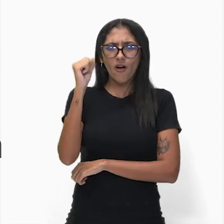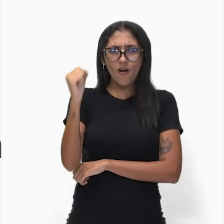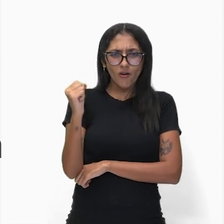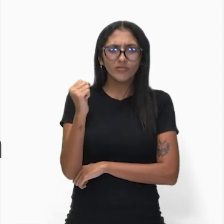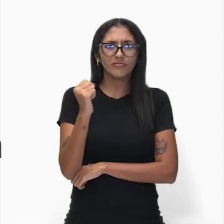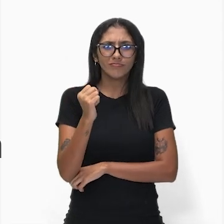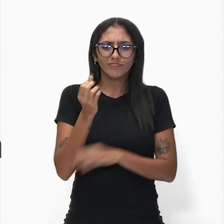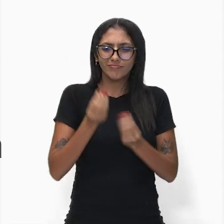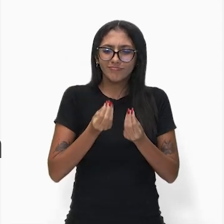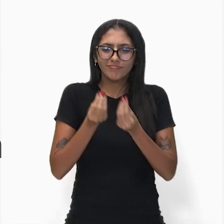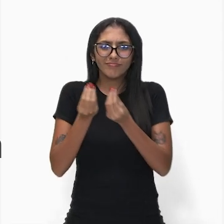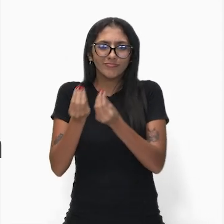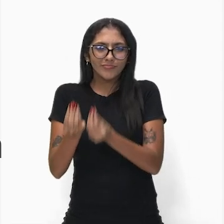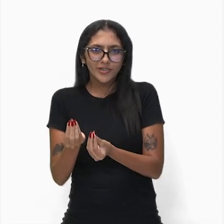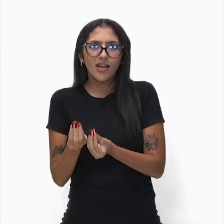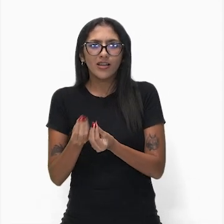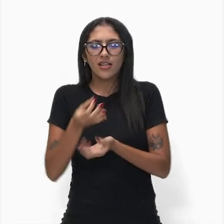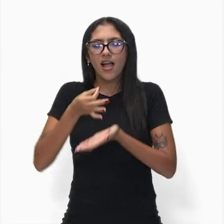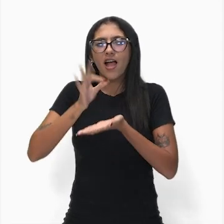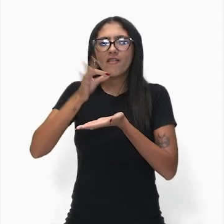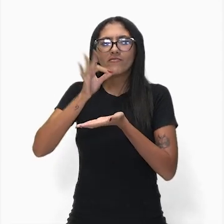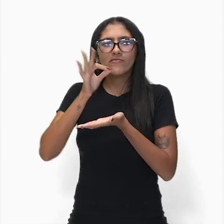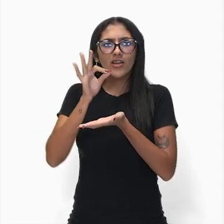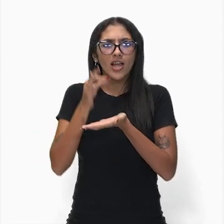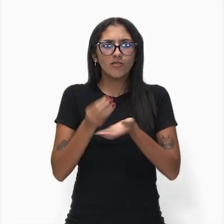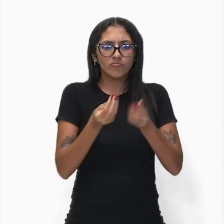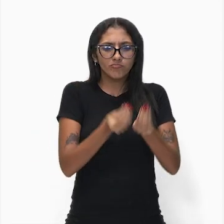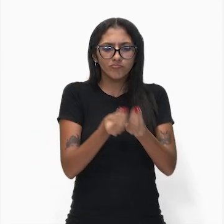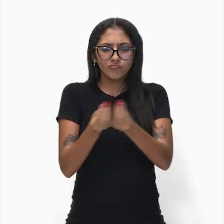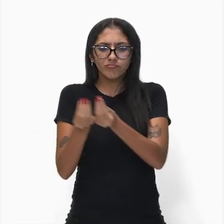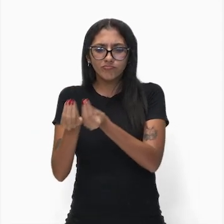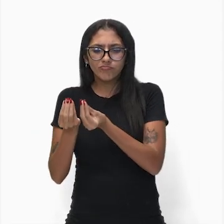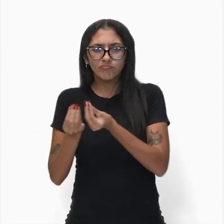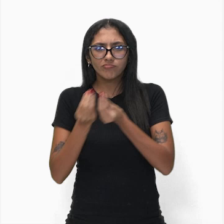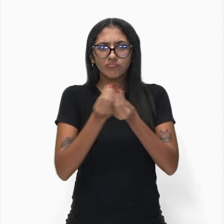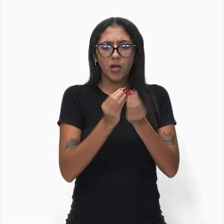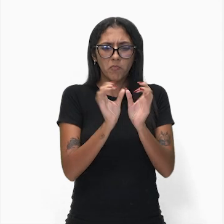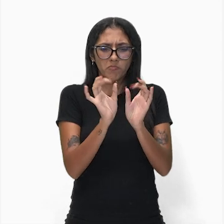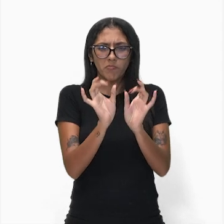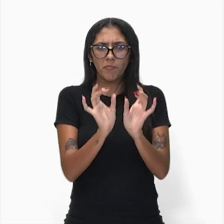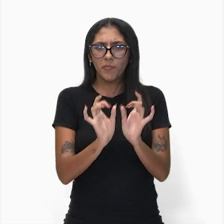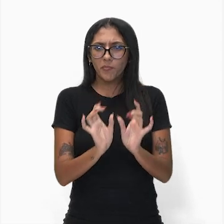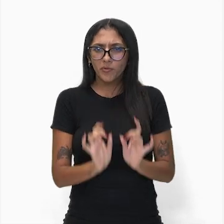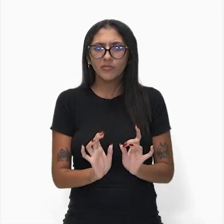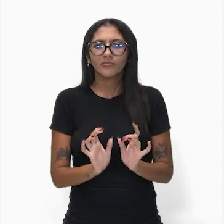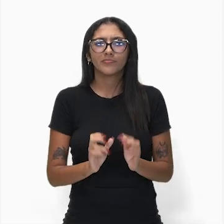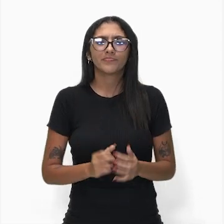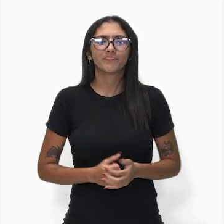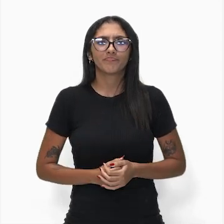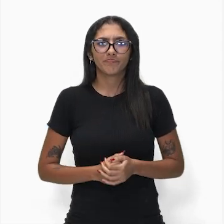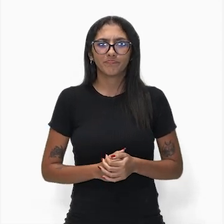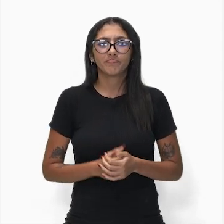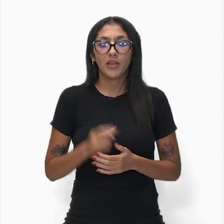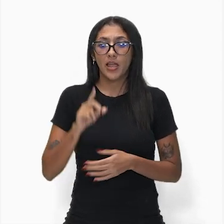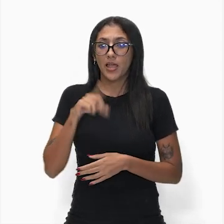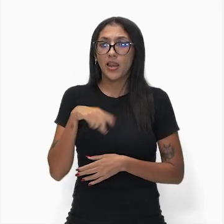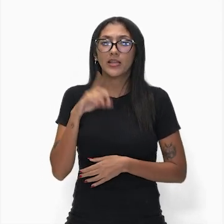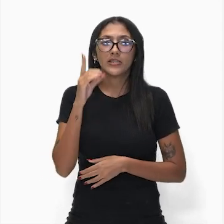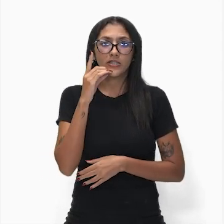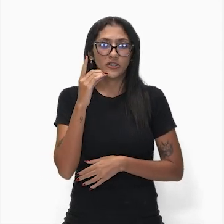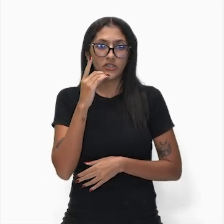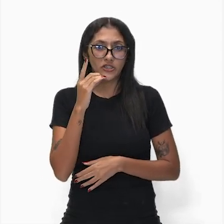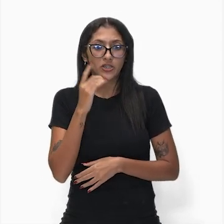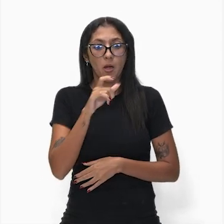café às visitas em tigelas de louça. Por sinal, nesse dia,